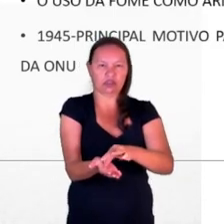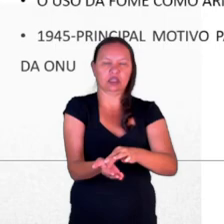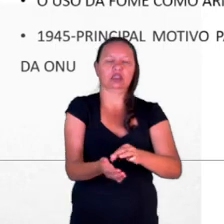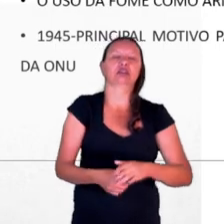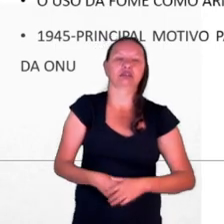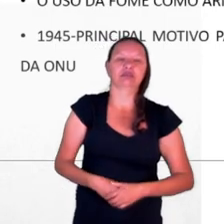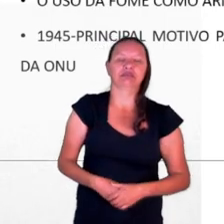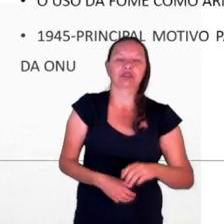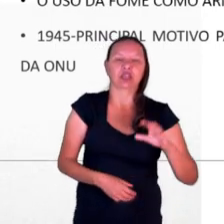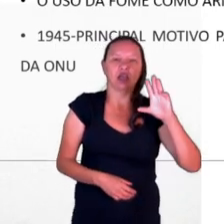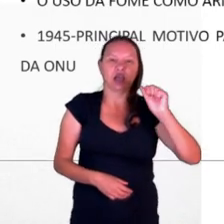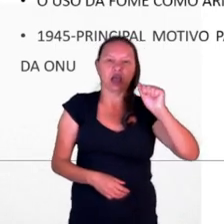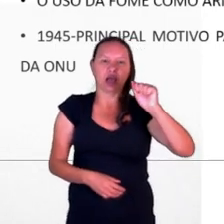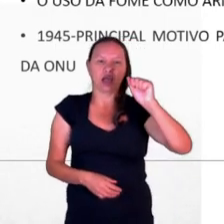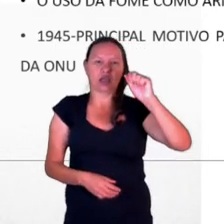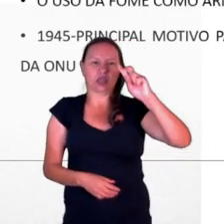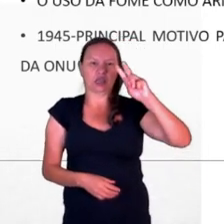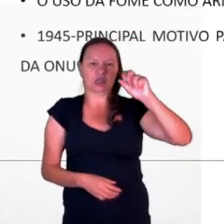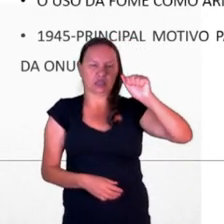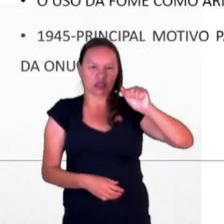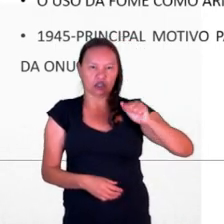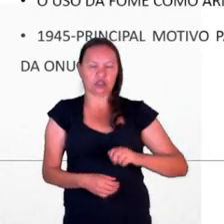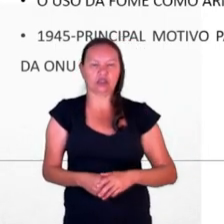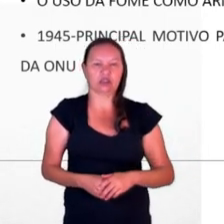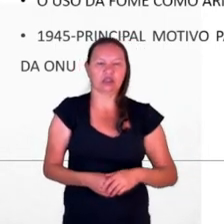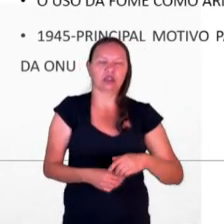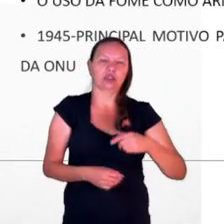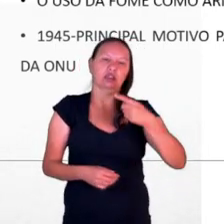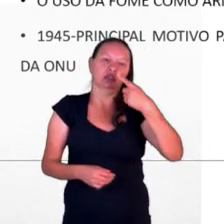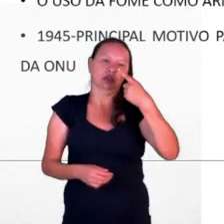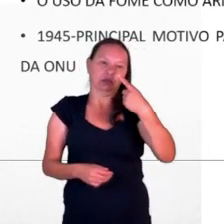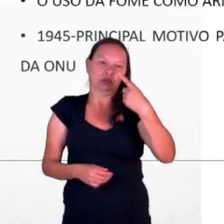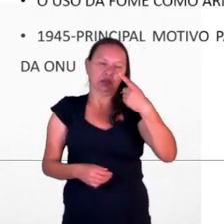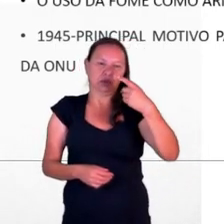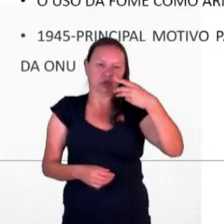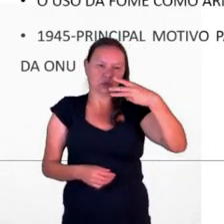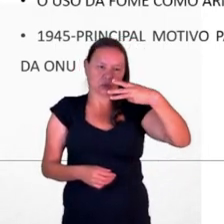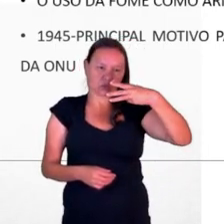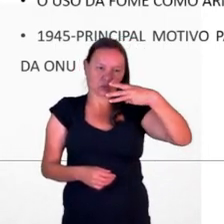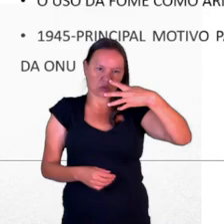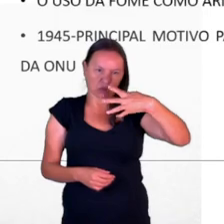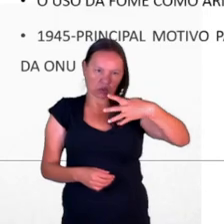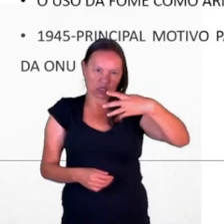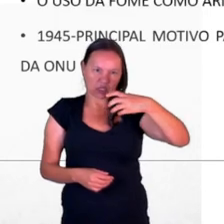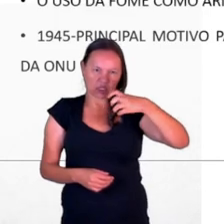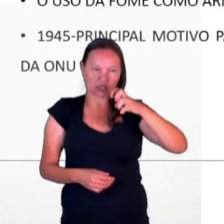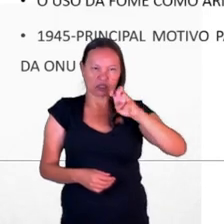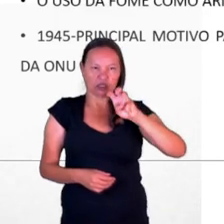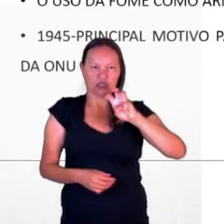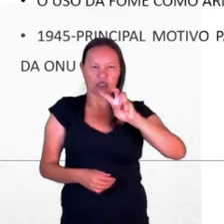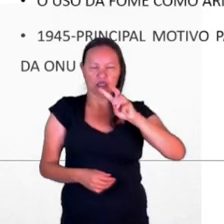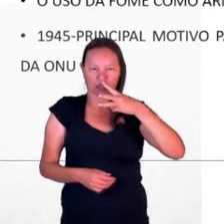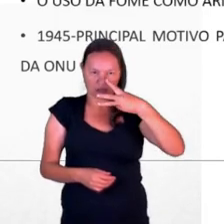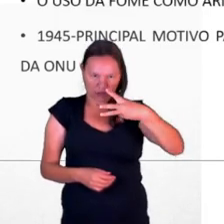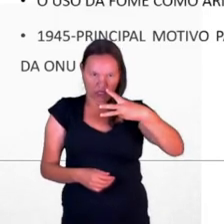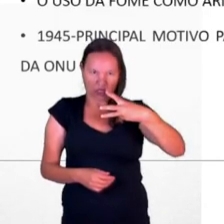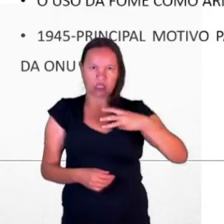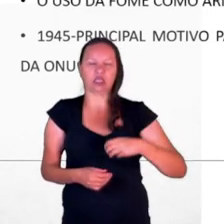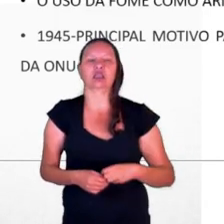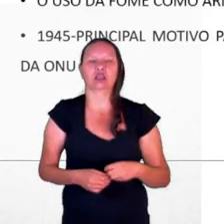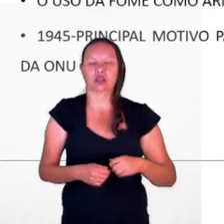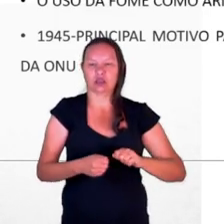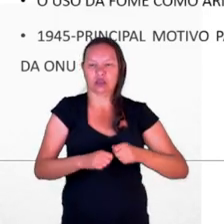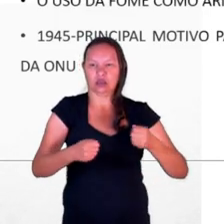Alexandra eh em 1943 nesta conferência de Hot Springs h o